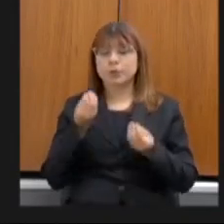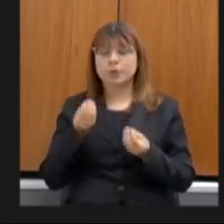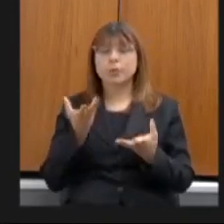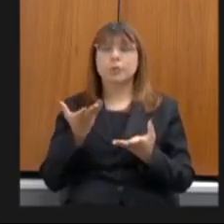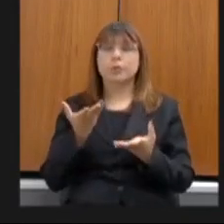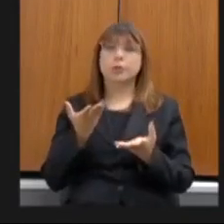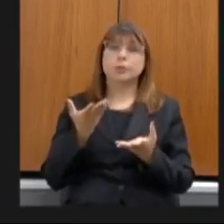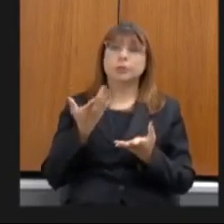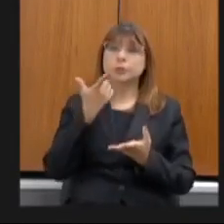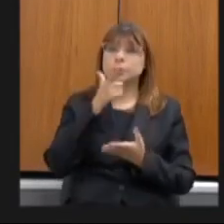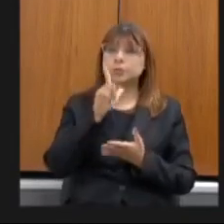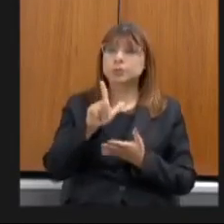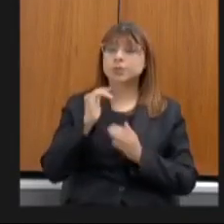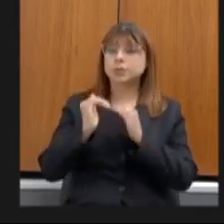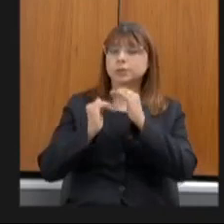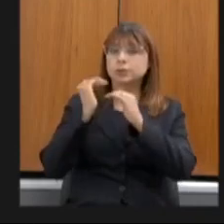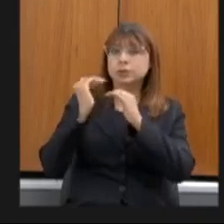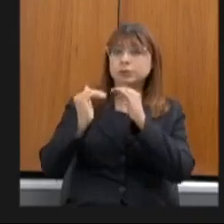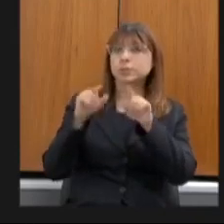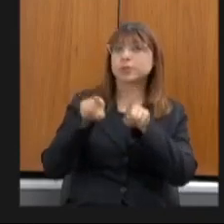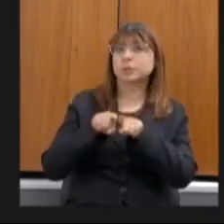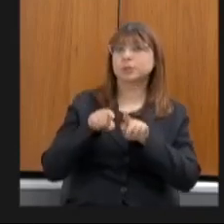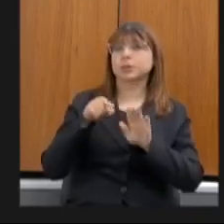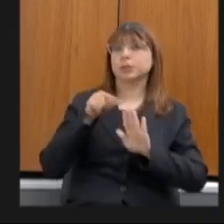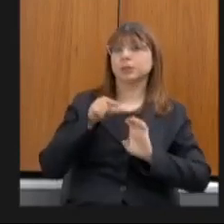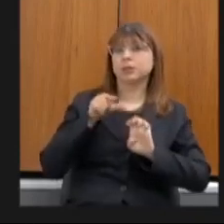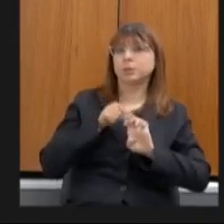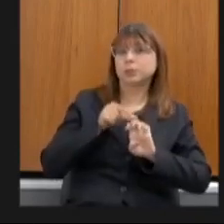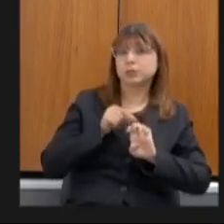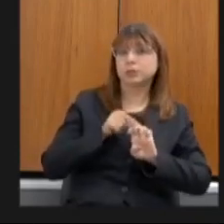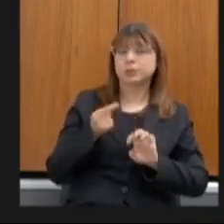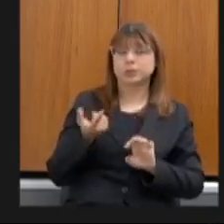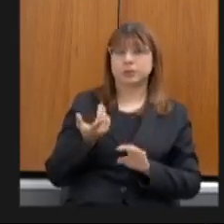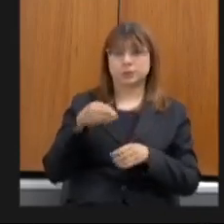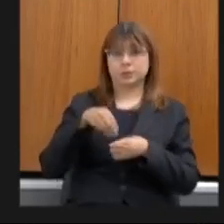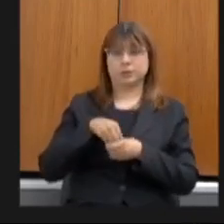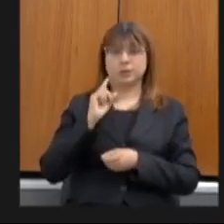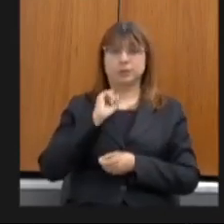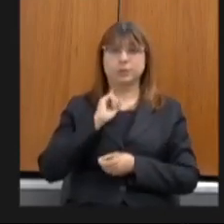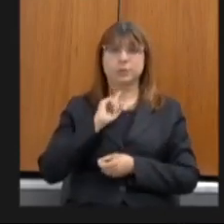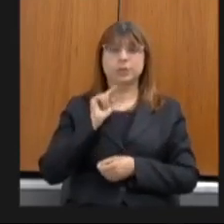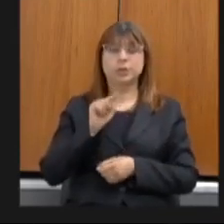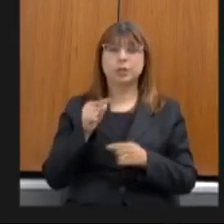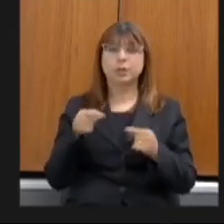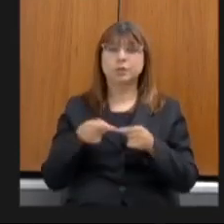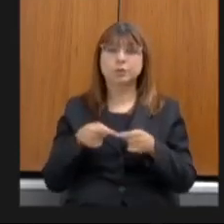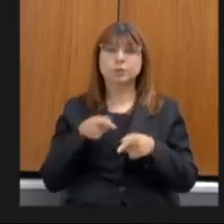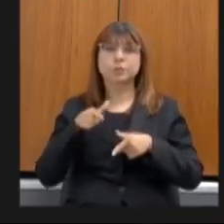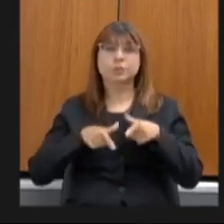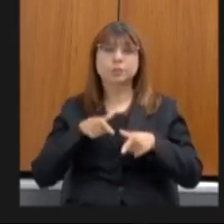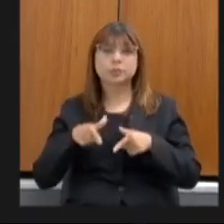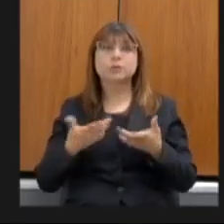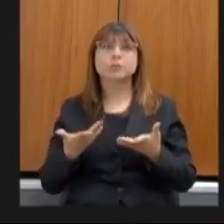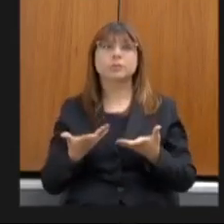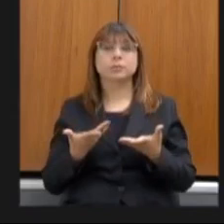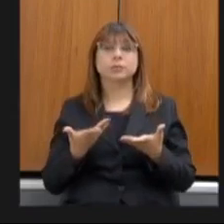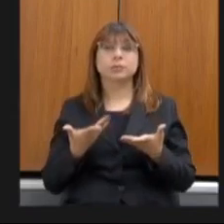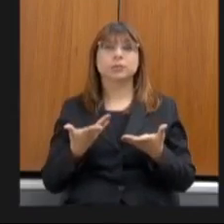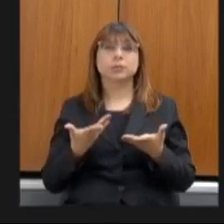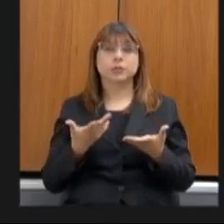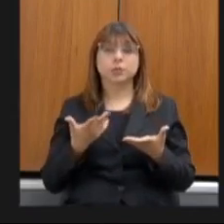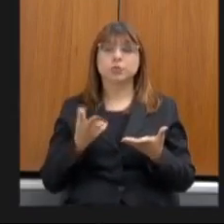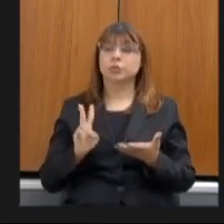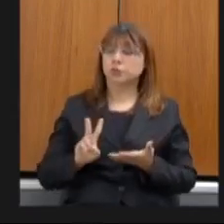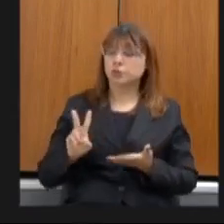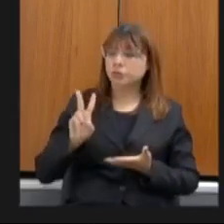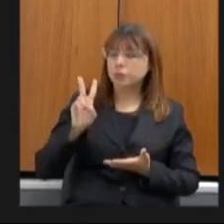desenvolvimento empreendimentos para mim dessa forma de trabalho e mostra e valoriza né